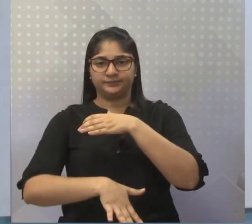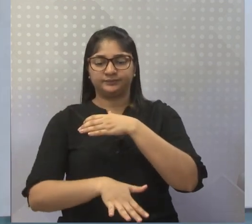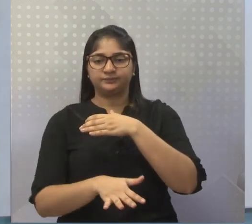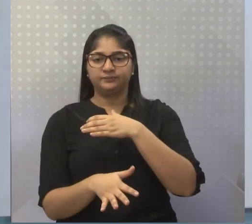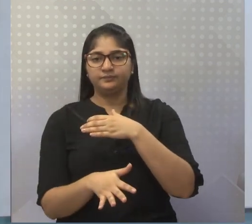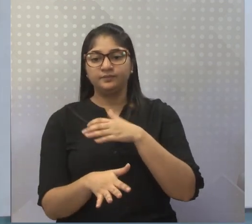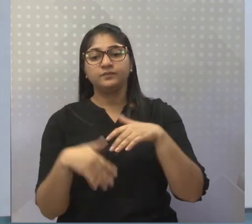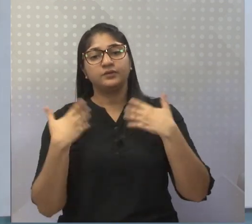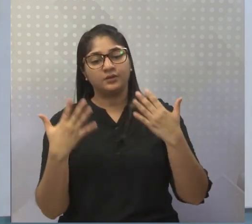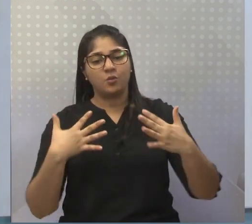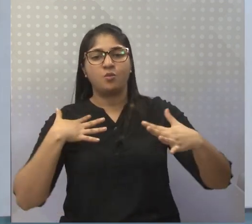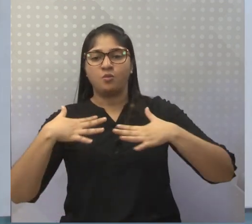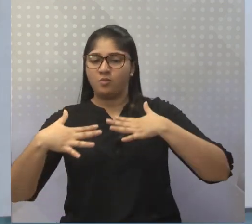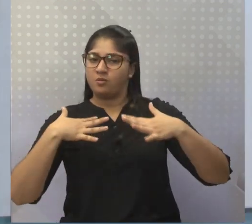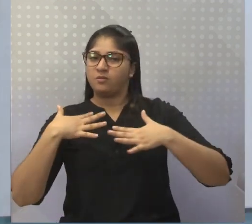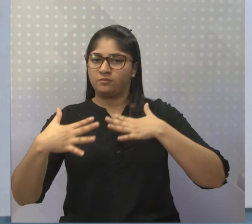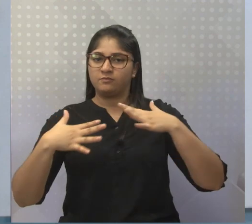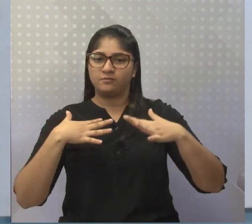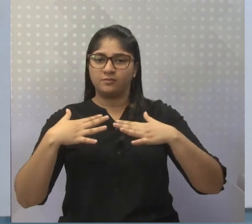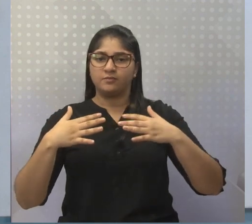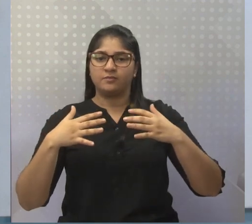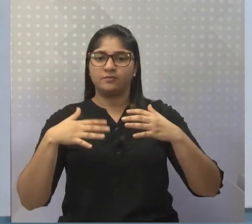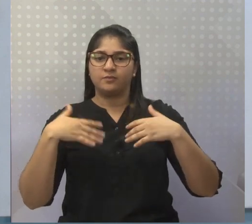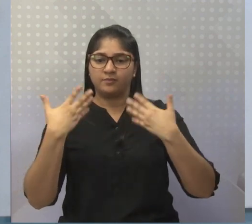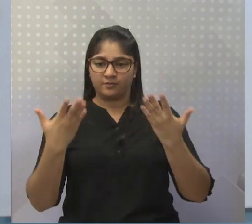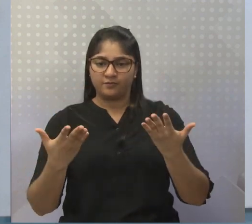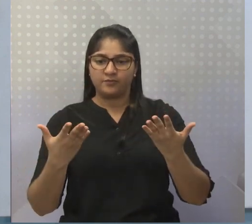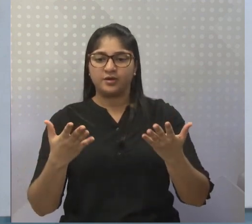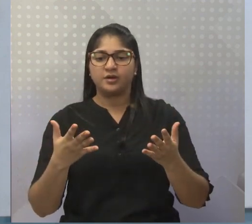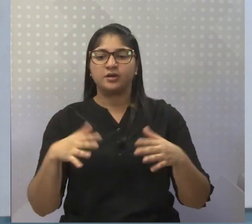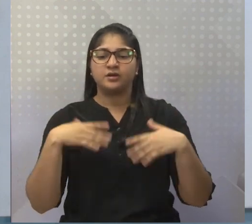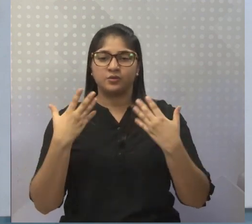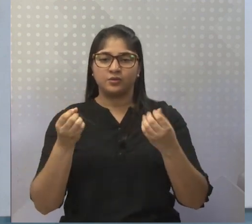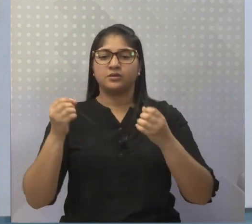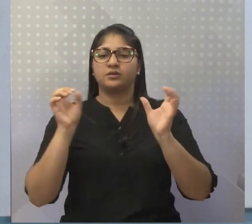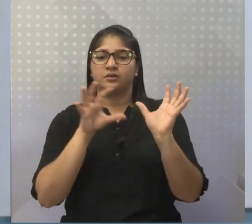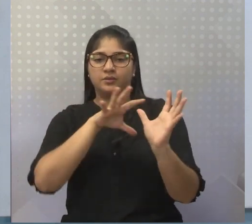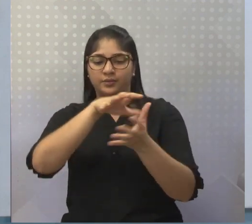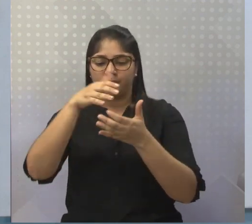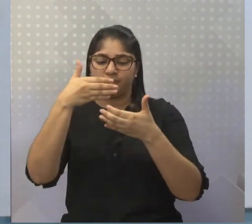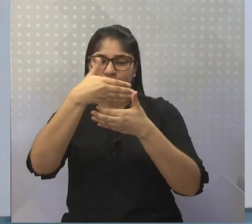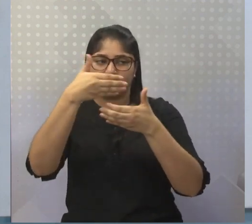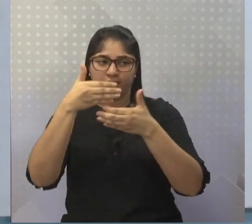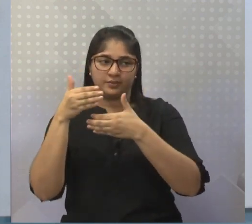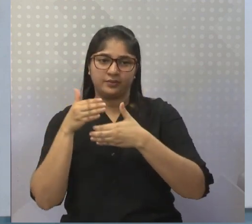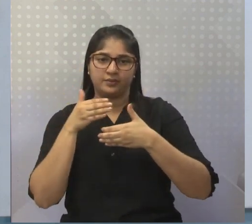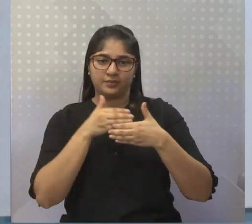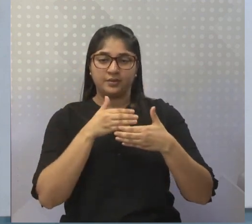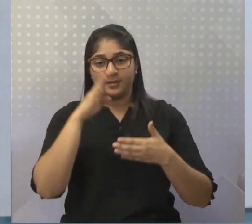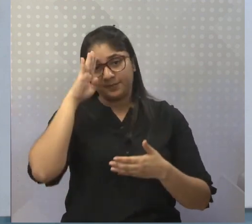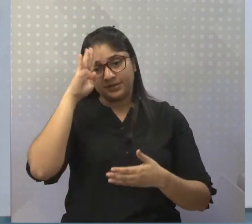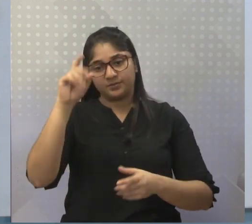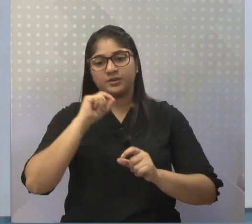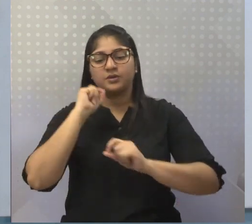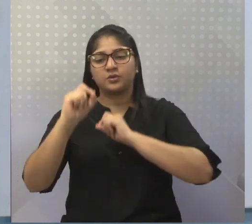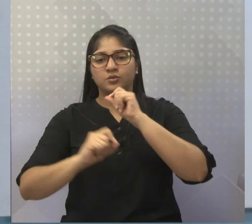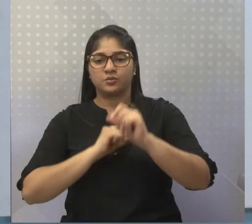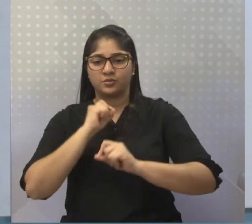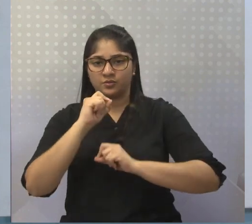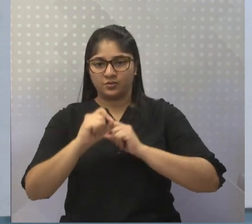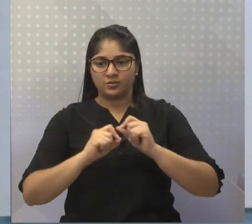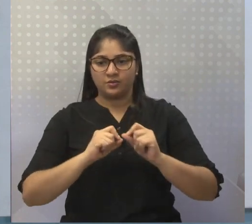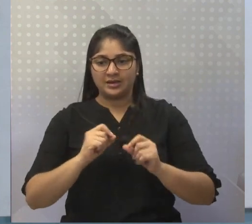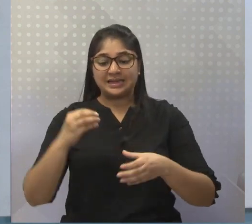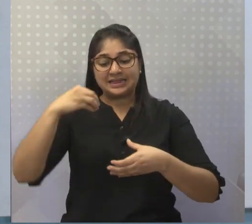então toda essa movimentação dessa placa da deriva da tectônica de placas vem principalmente da pressão